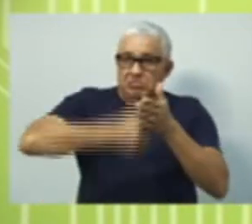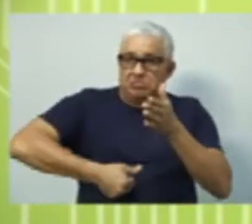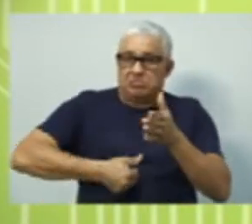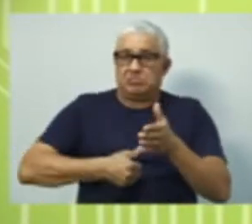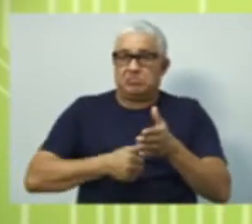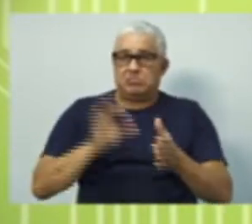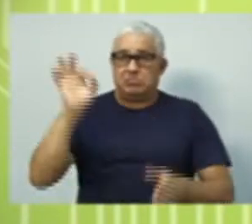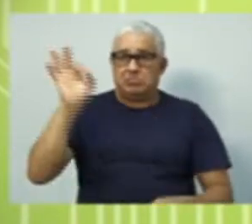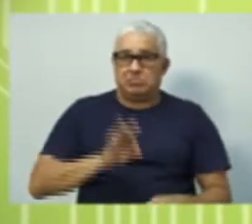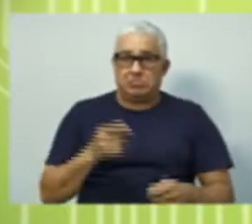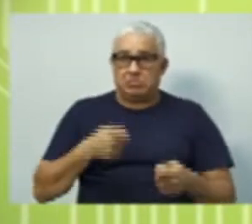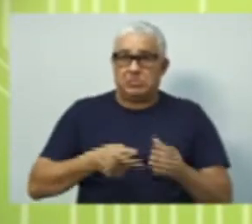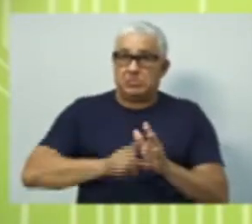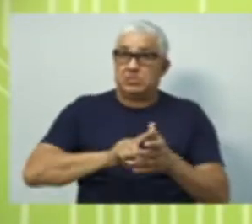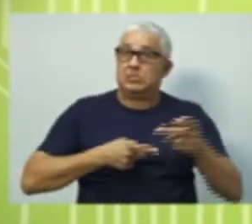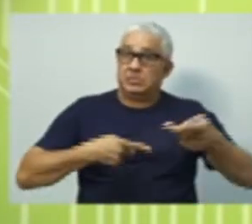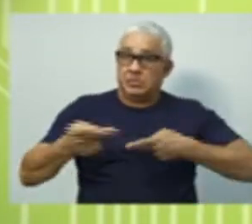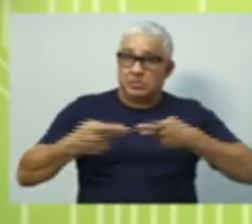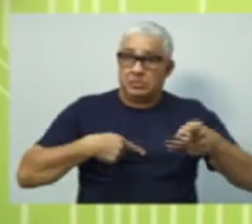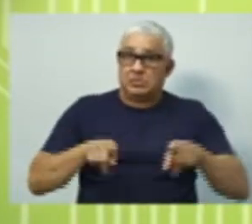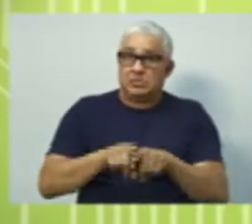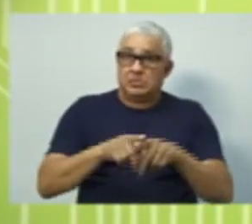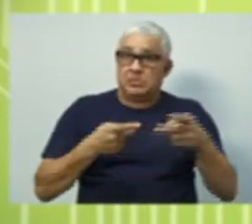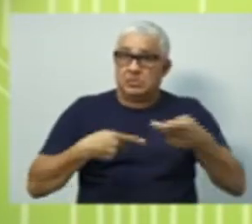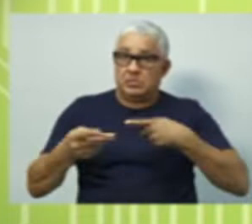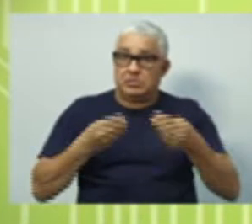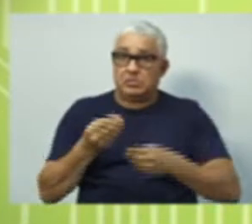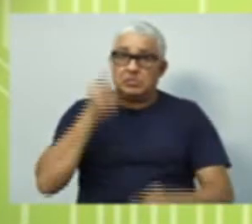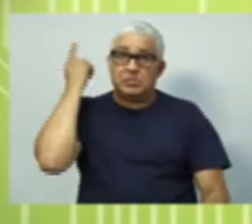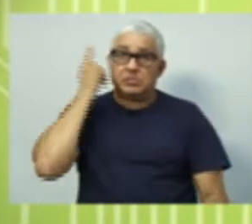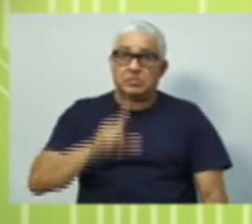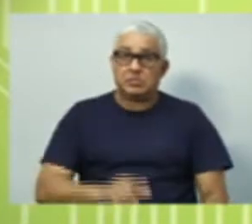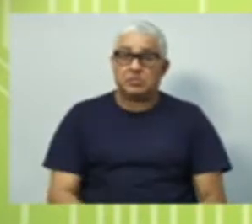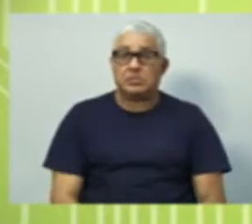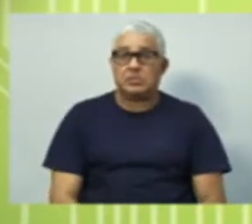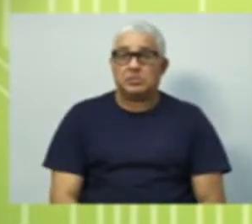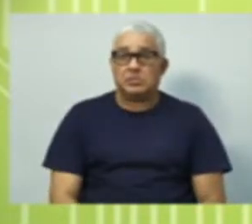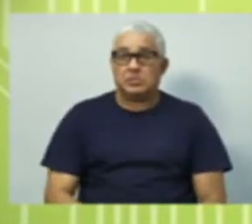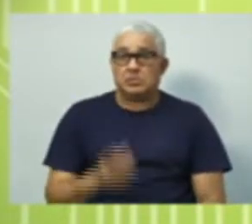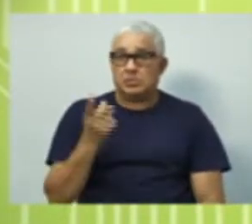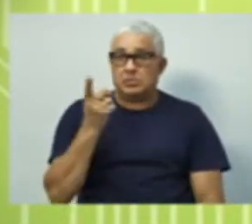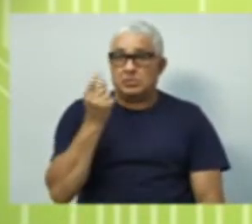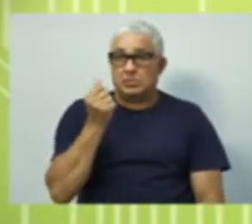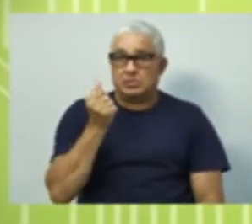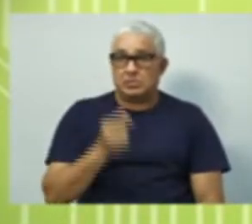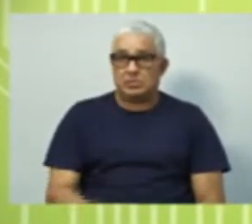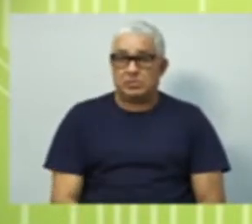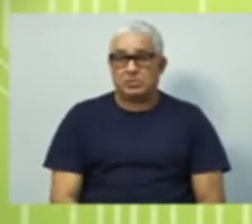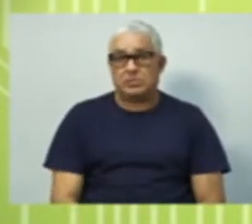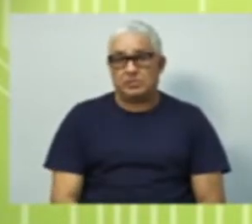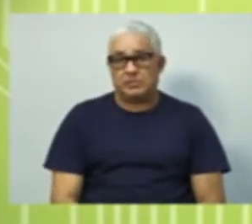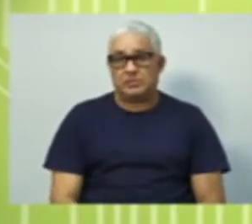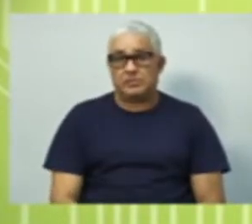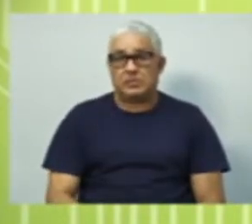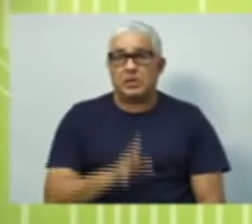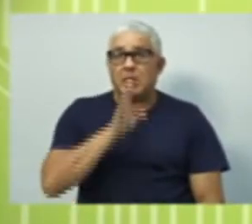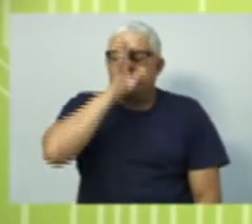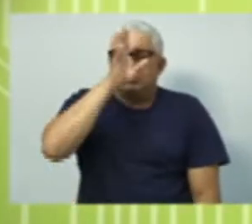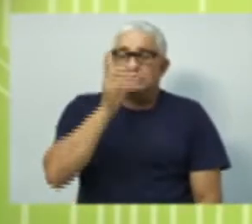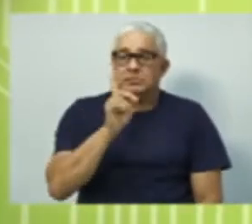Então ele tem que fazer um planejamento e planos de como alcançar exatamente esses recursos. né? Não é algo que é feito